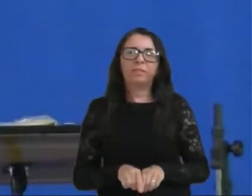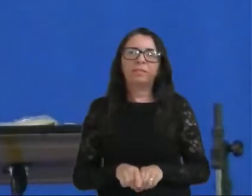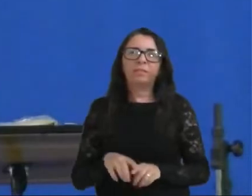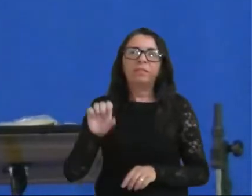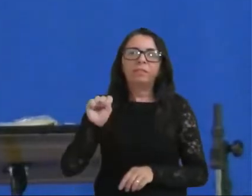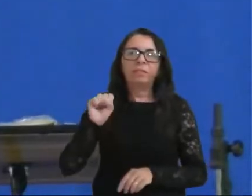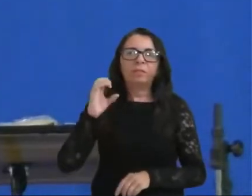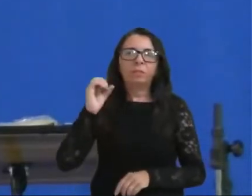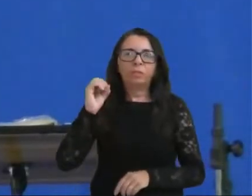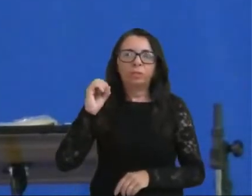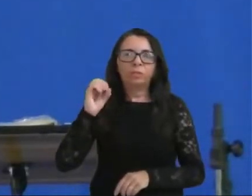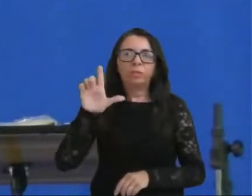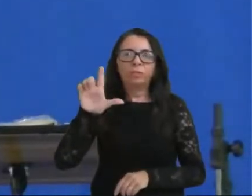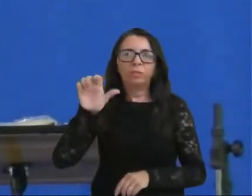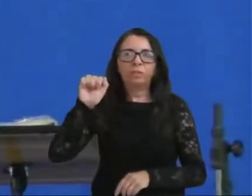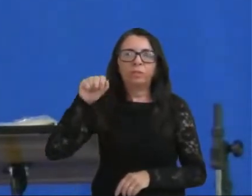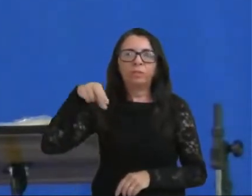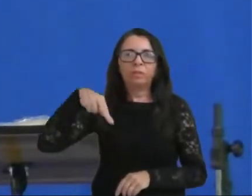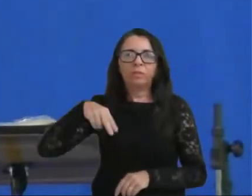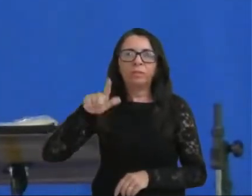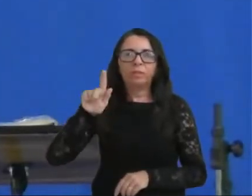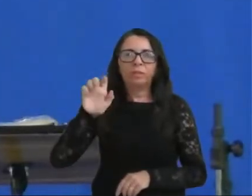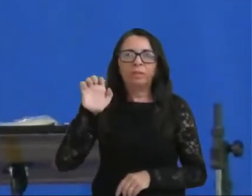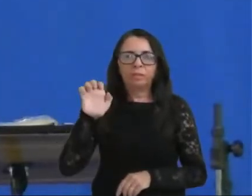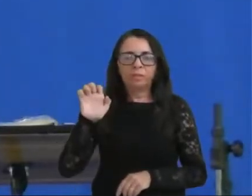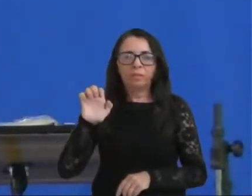Lembrando também que eu vou estar fazendo